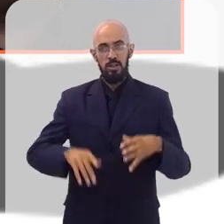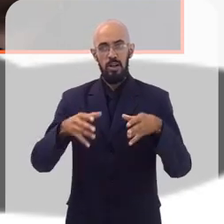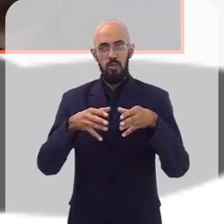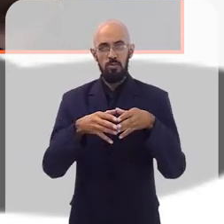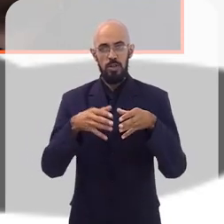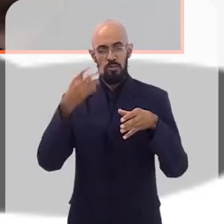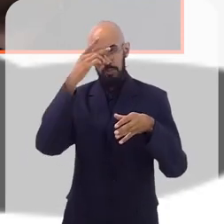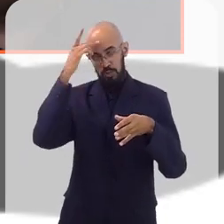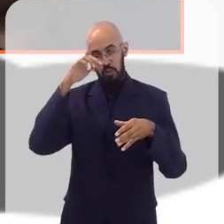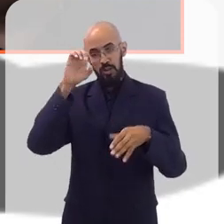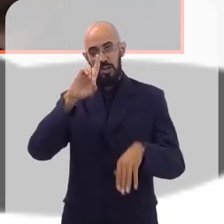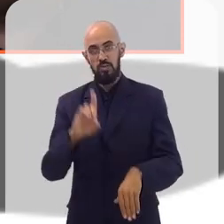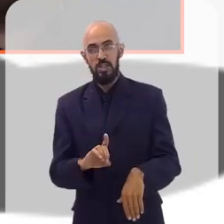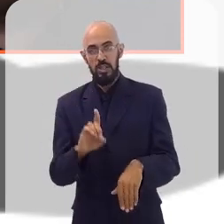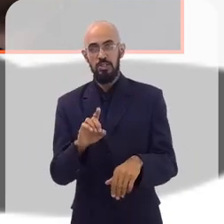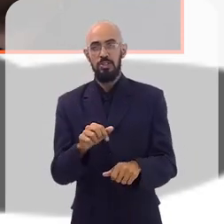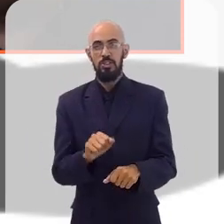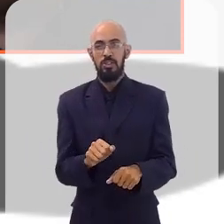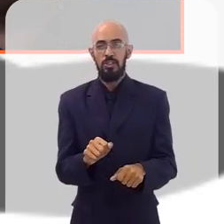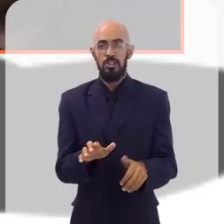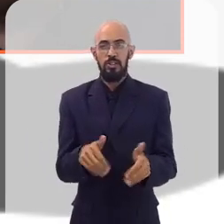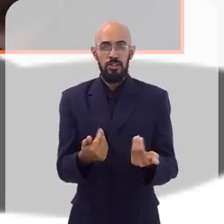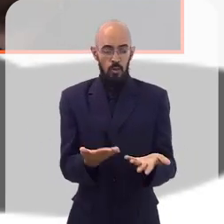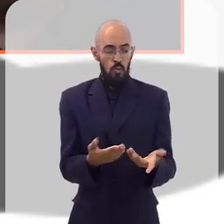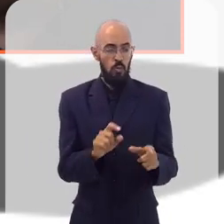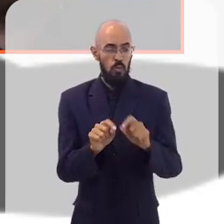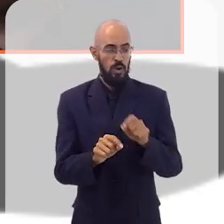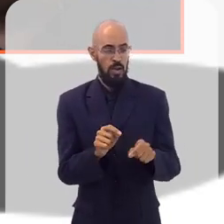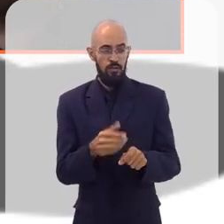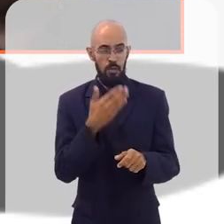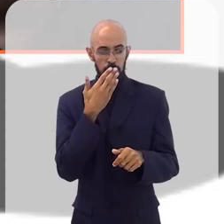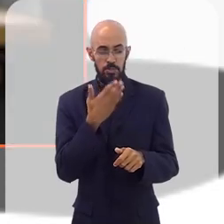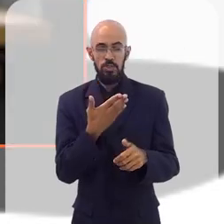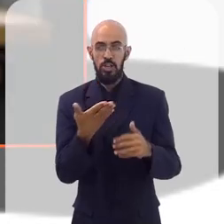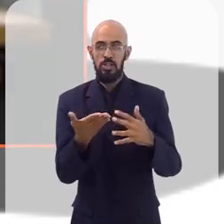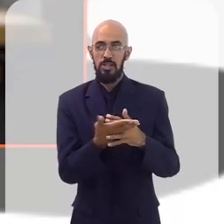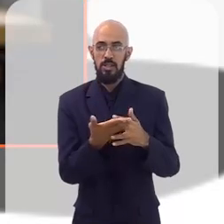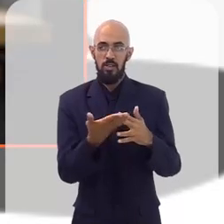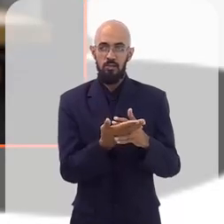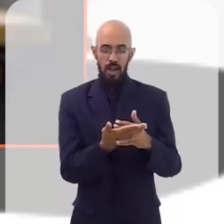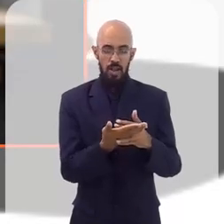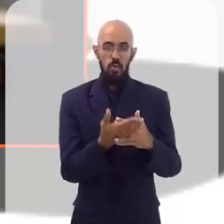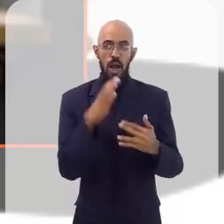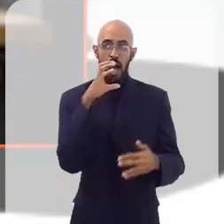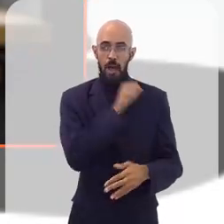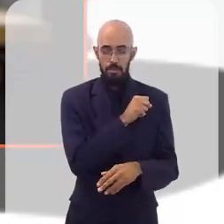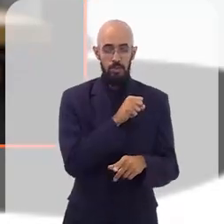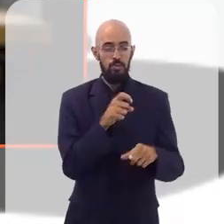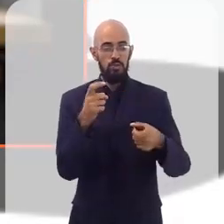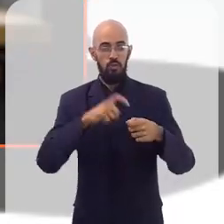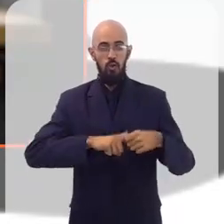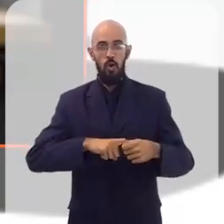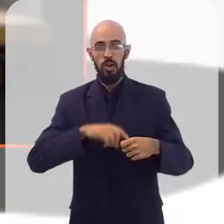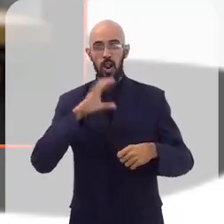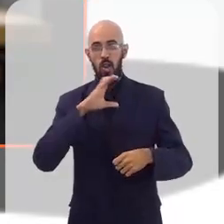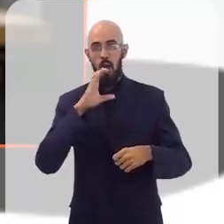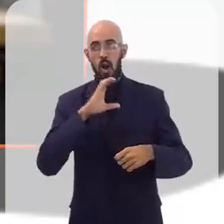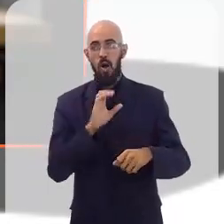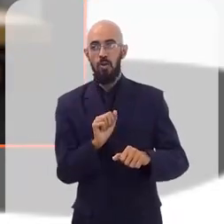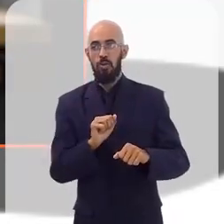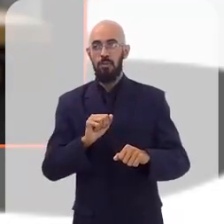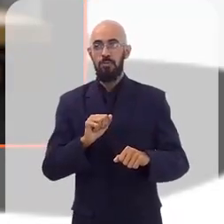sendo o deputado e presidente da Comissão da pessoa com deficiência física então eu vou chamar esse breve